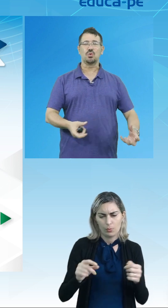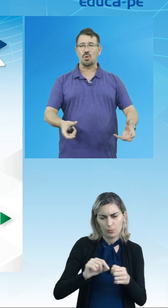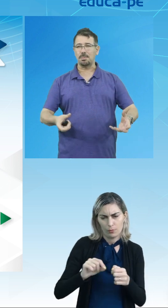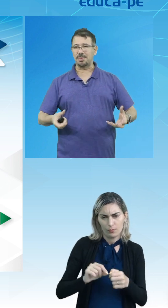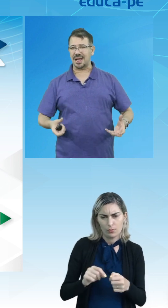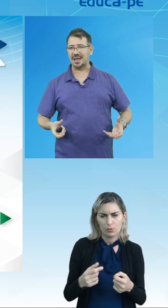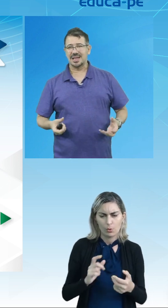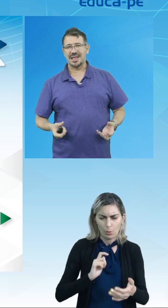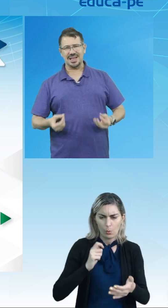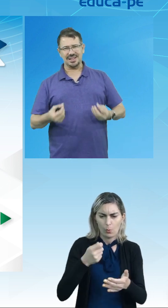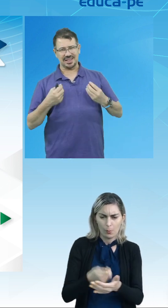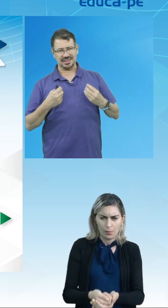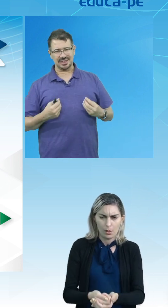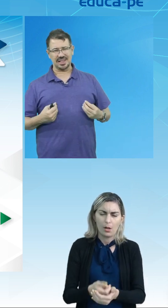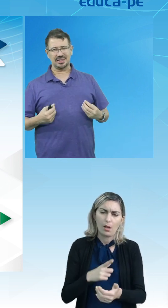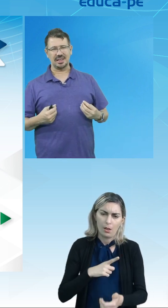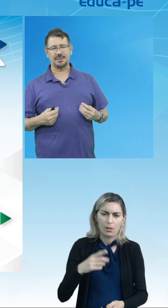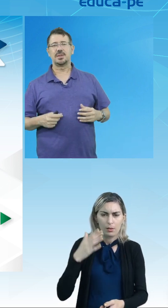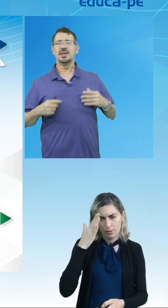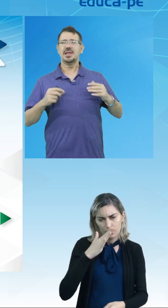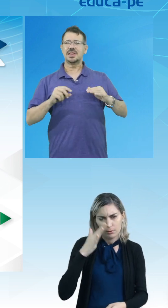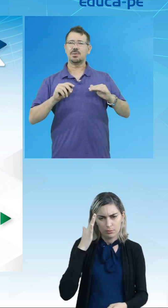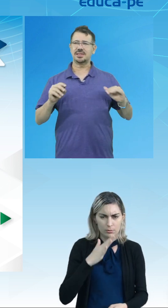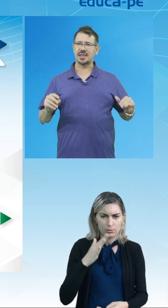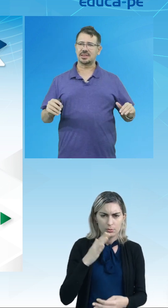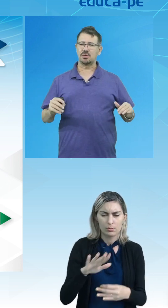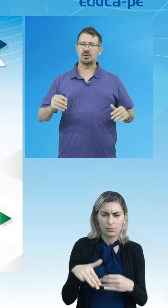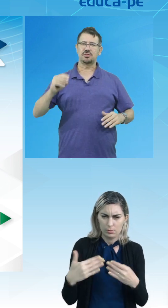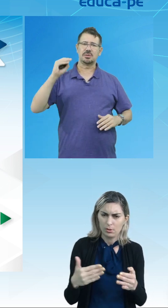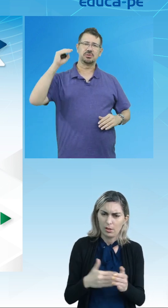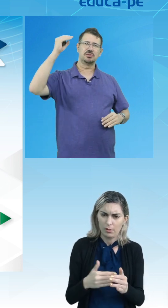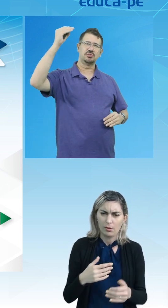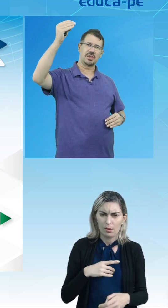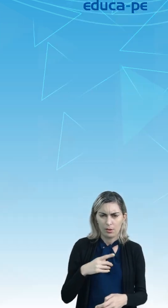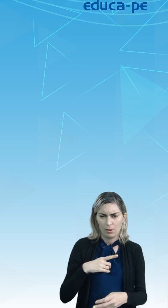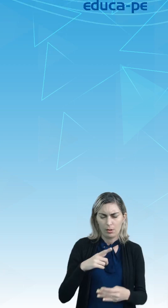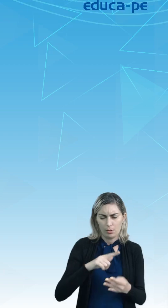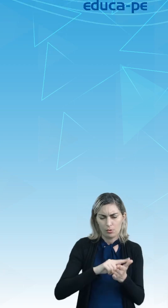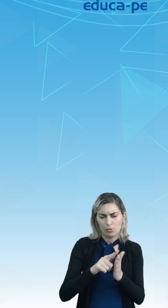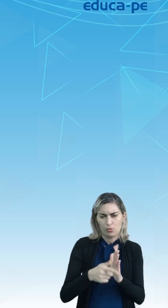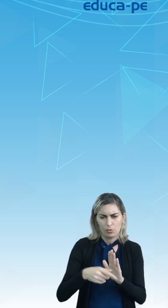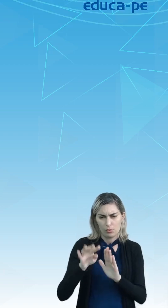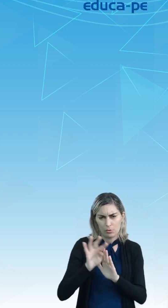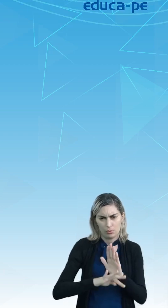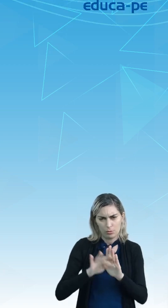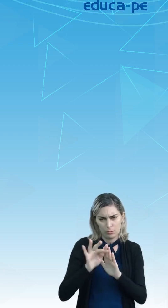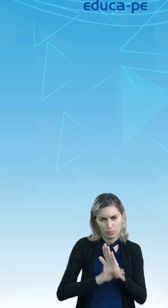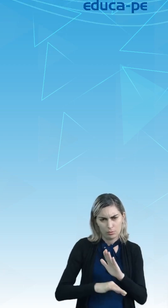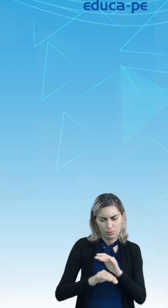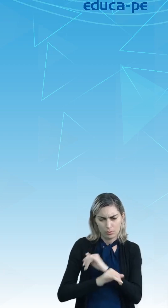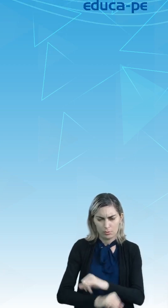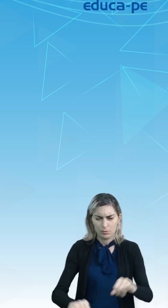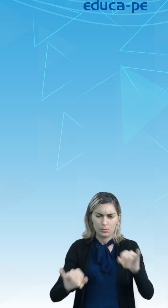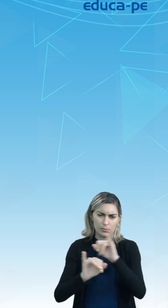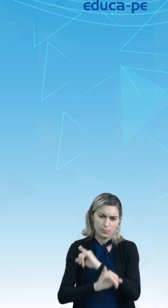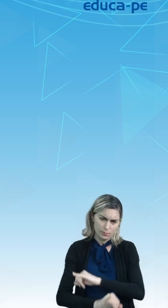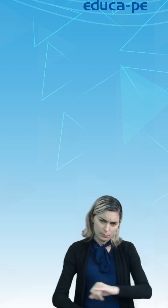produto, comprar, entender. Então, até então, nós temos gênero textual,